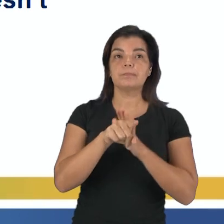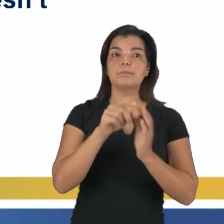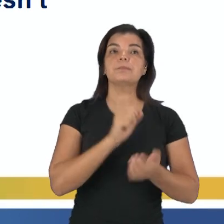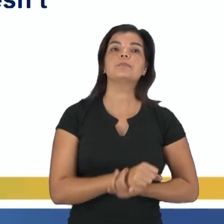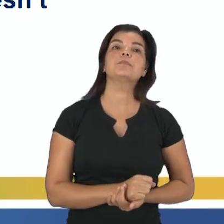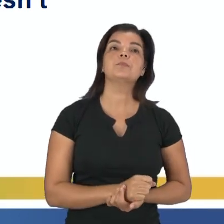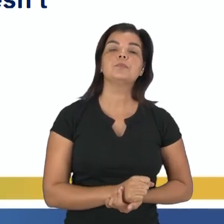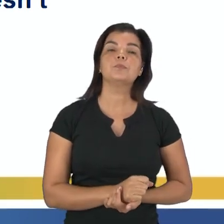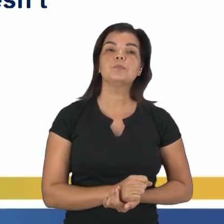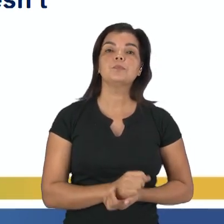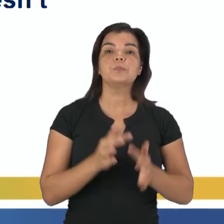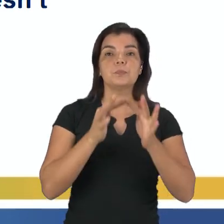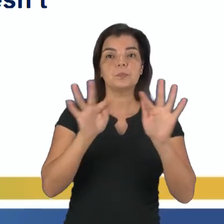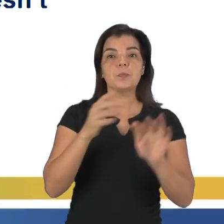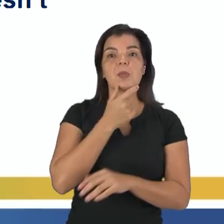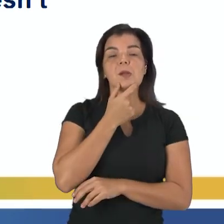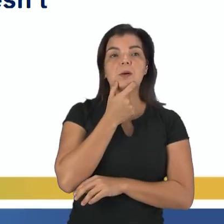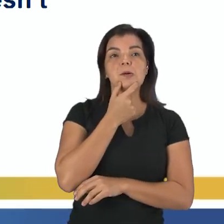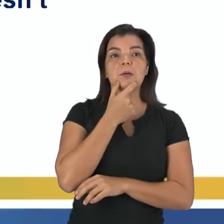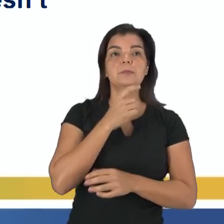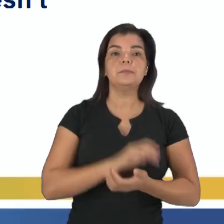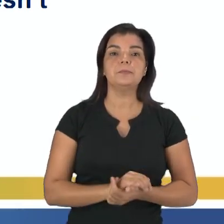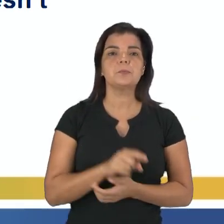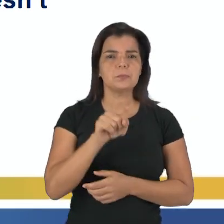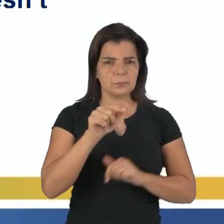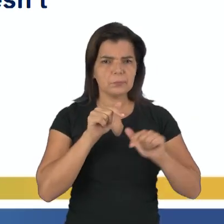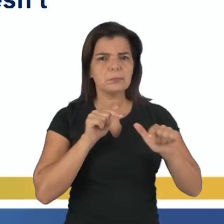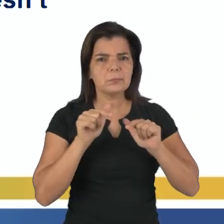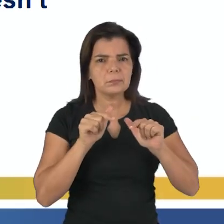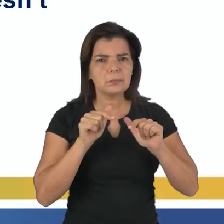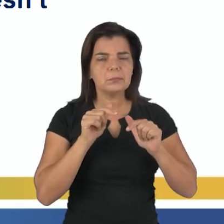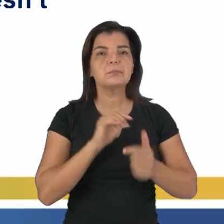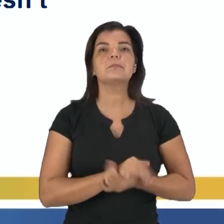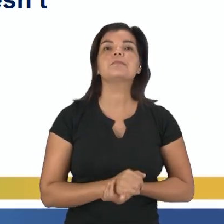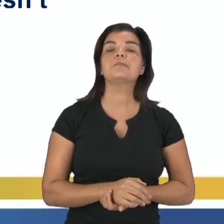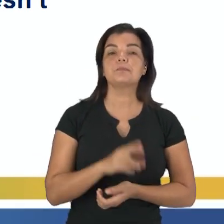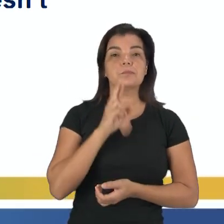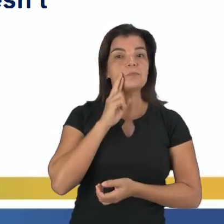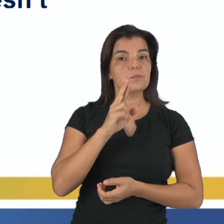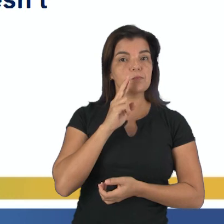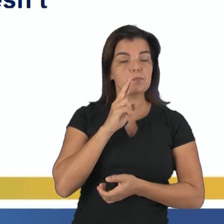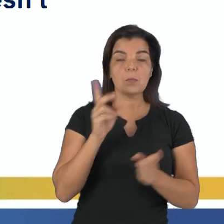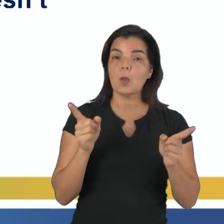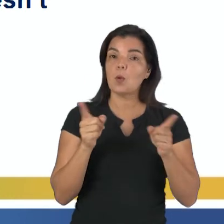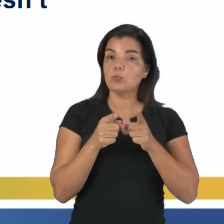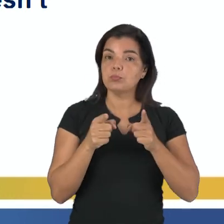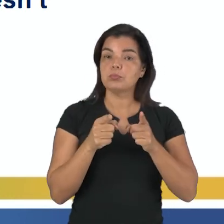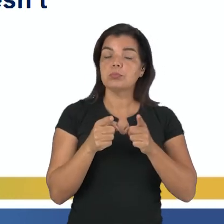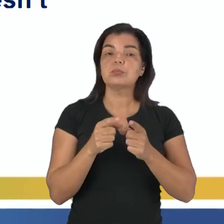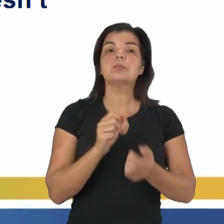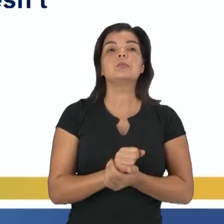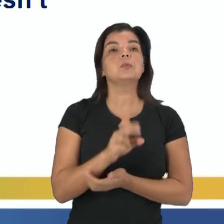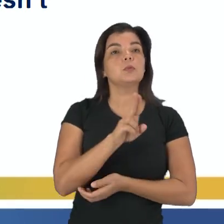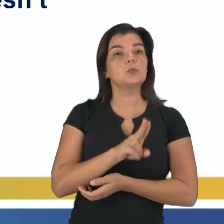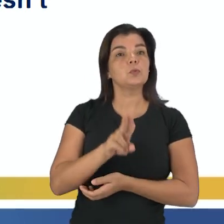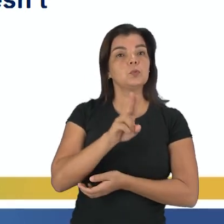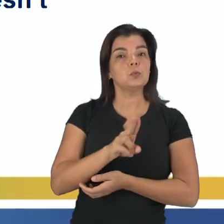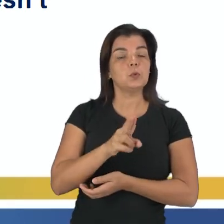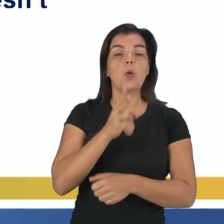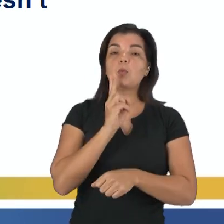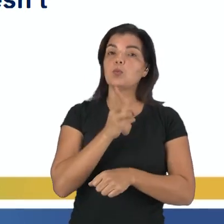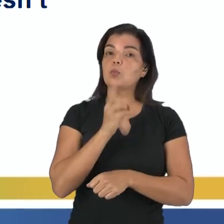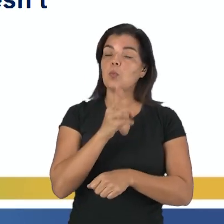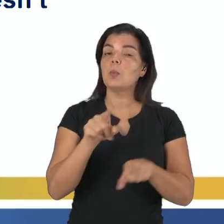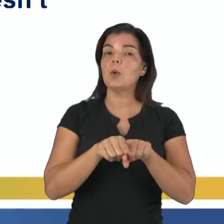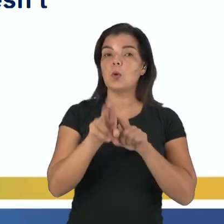para vocês. Do you work? Você trabalha? Para você dar uma resposta curta, você vai usar o mesmo